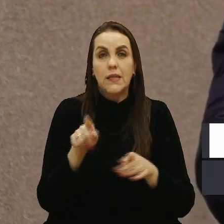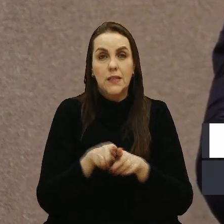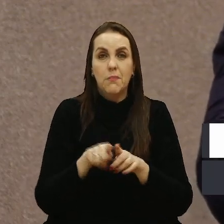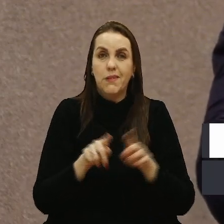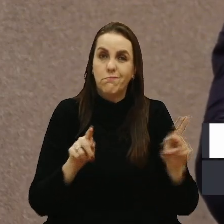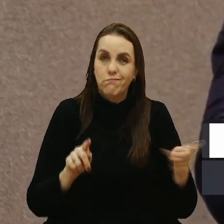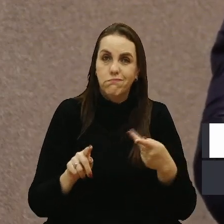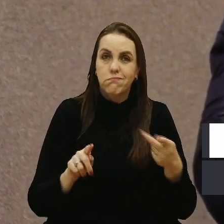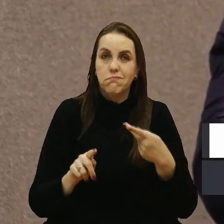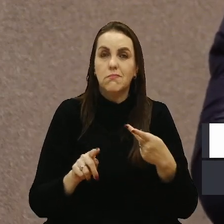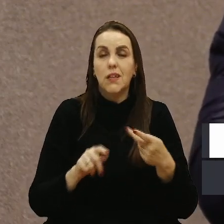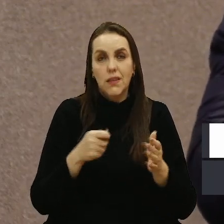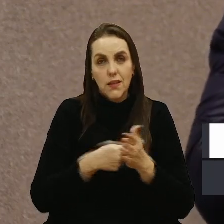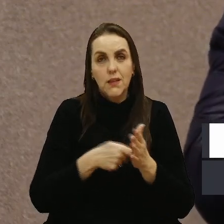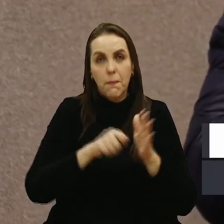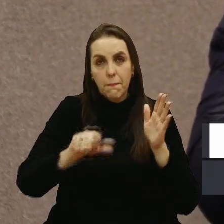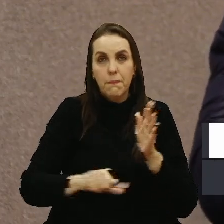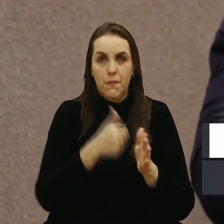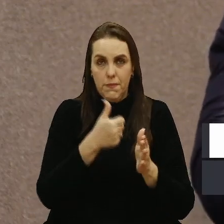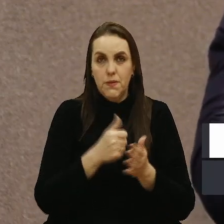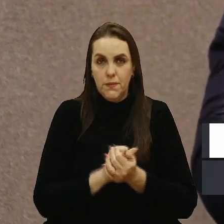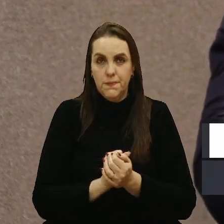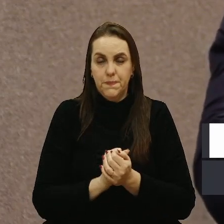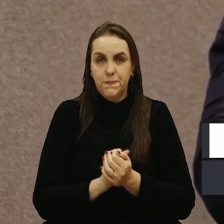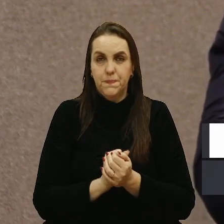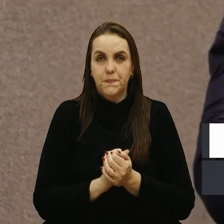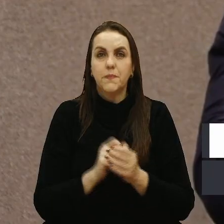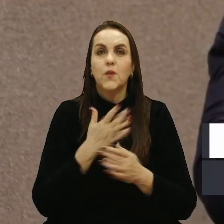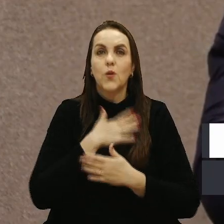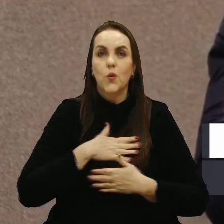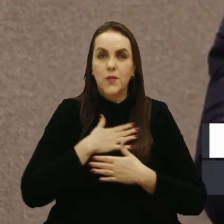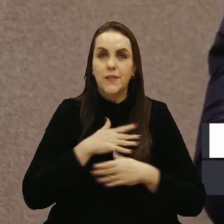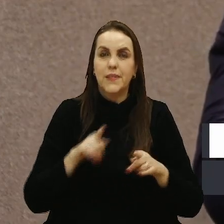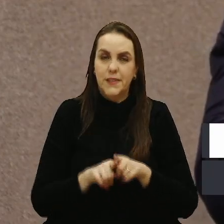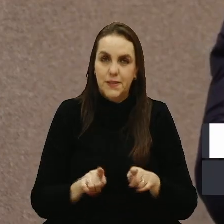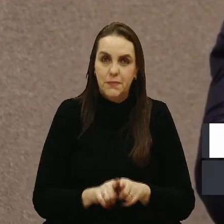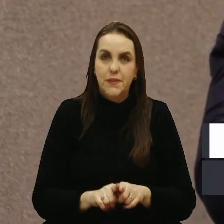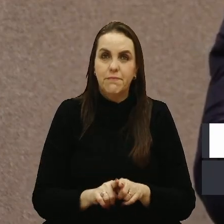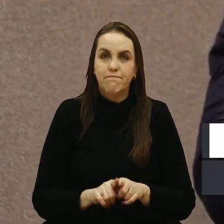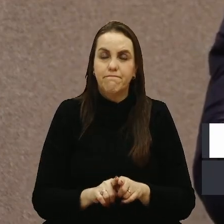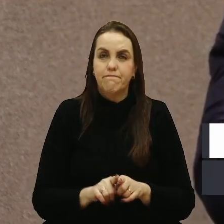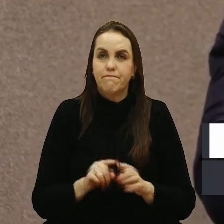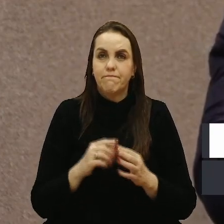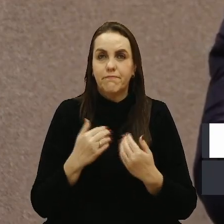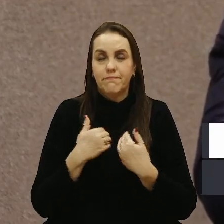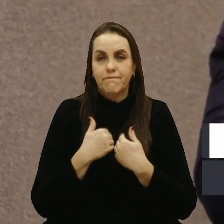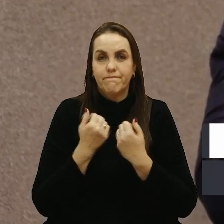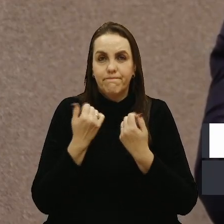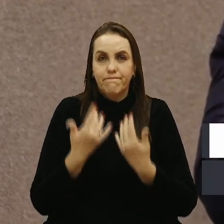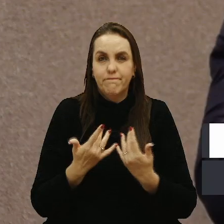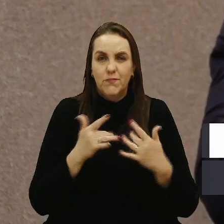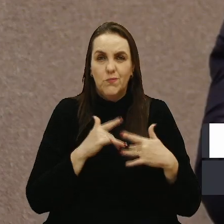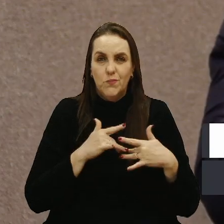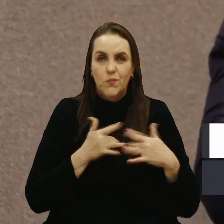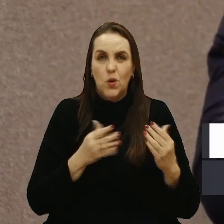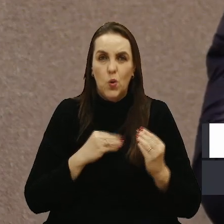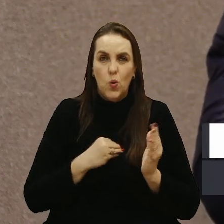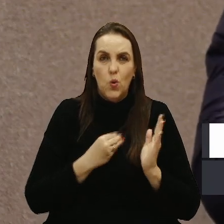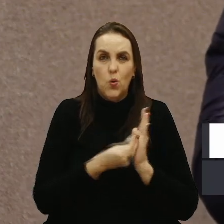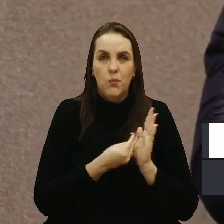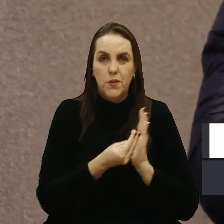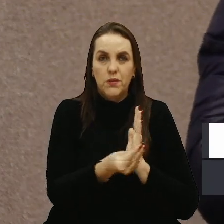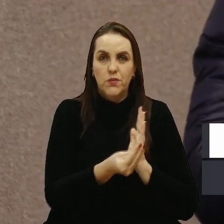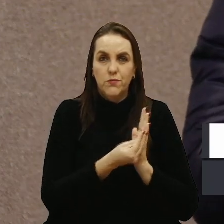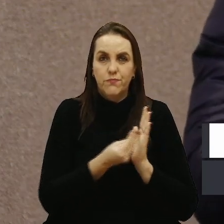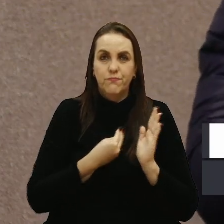fizemos de forma correta para melhorarmos. E também gostaria de externar toda a minha compaixão com o